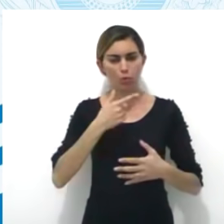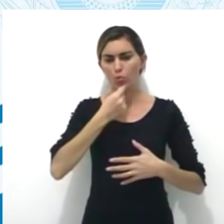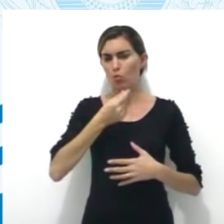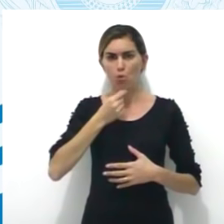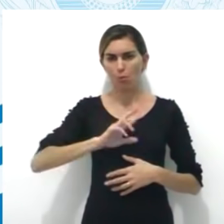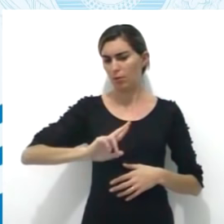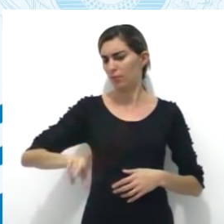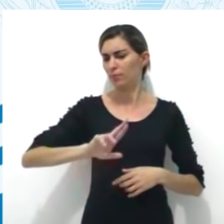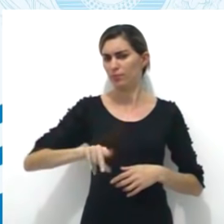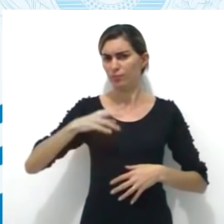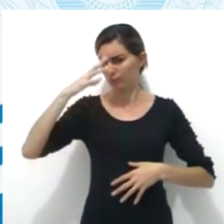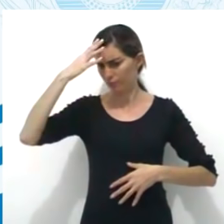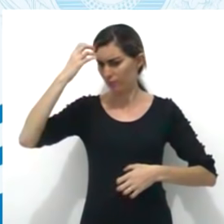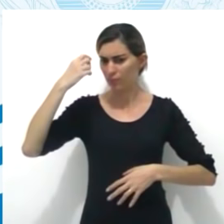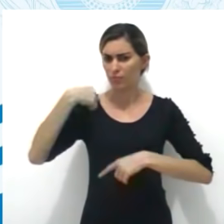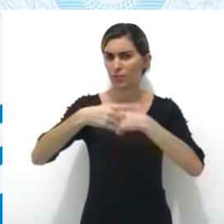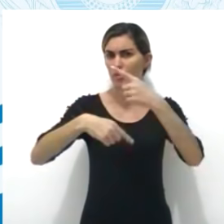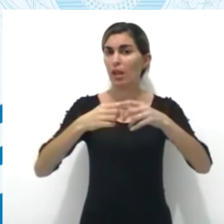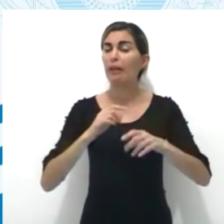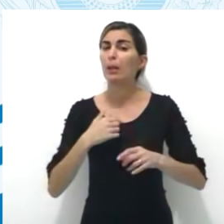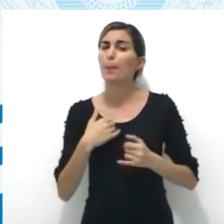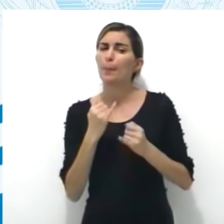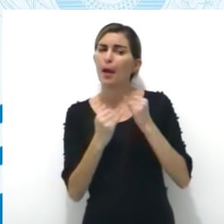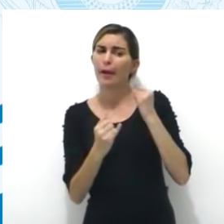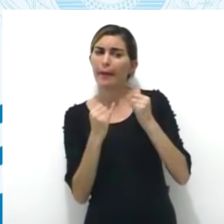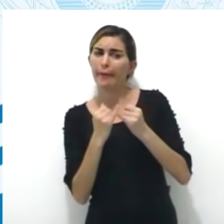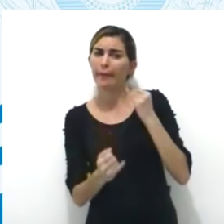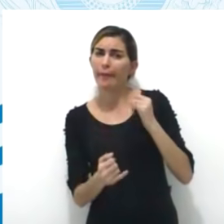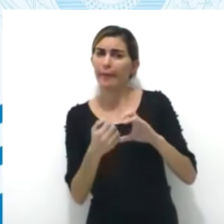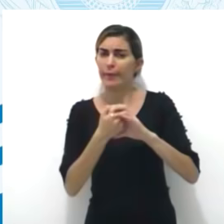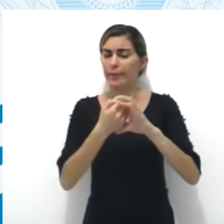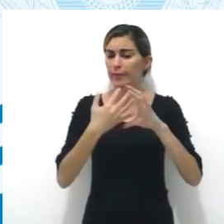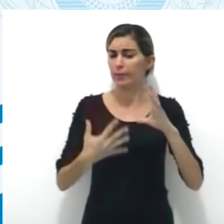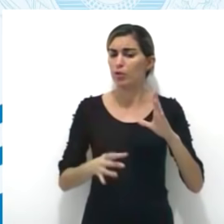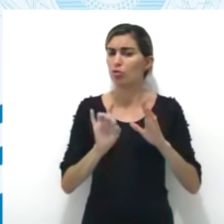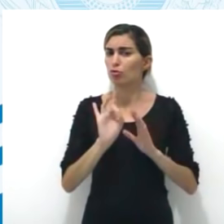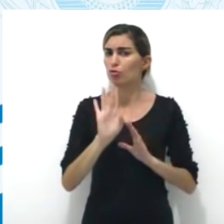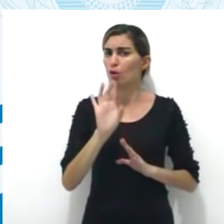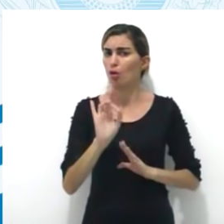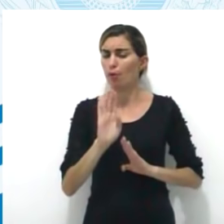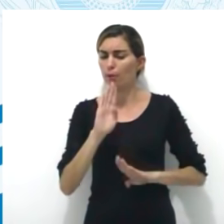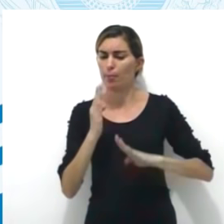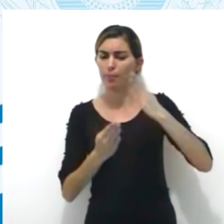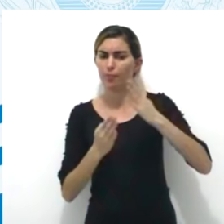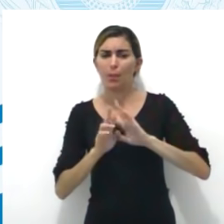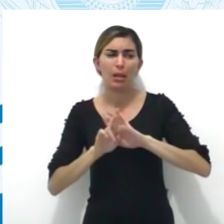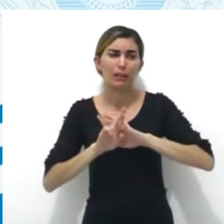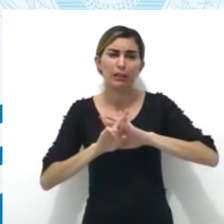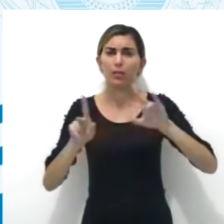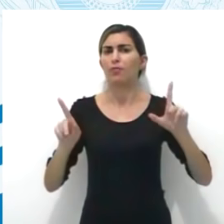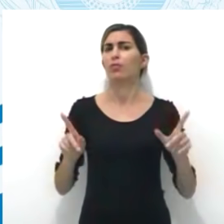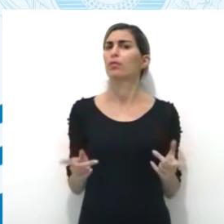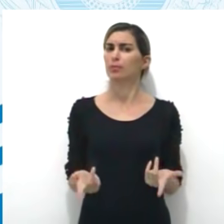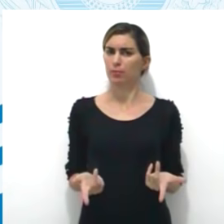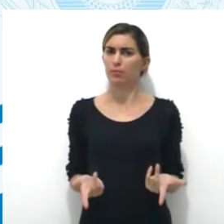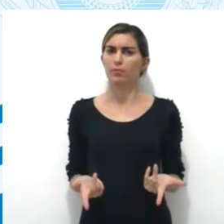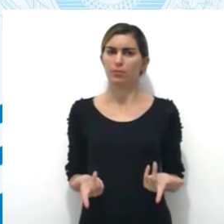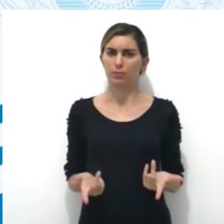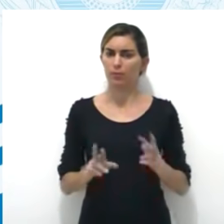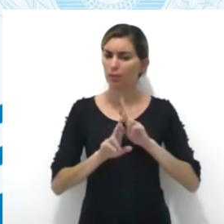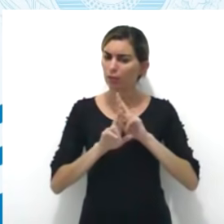O homem não descendeu do macaco. Ele tem o quê? Características biológicas. É totalmente